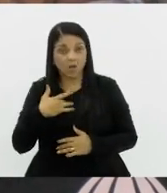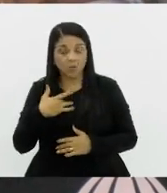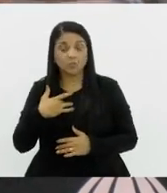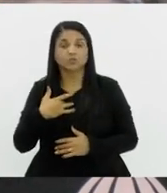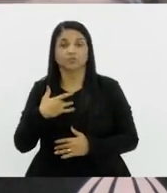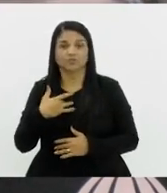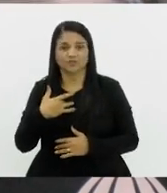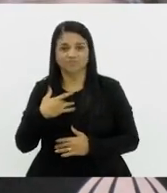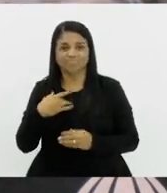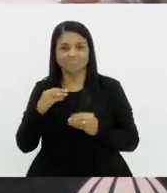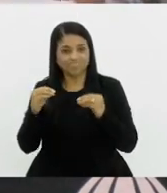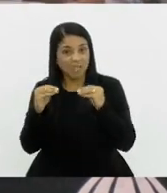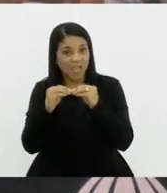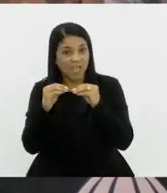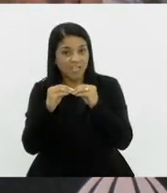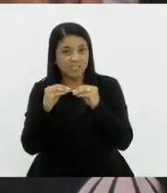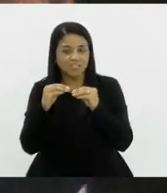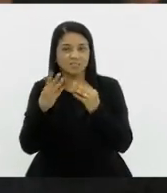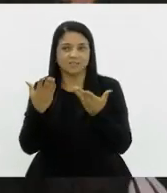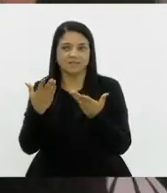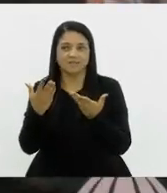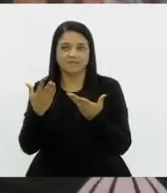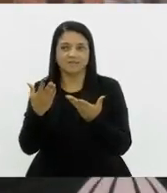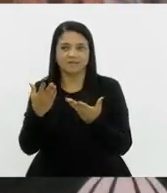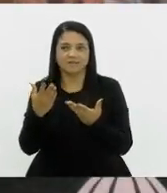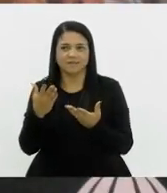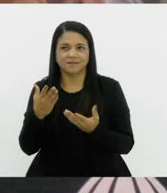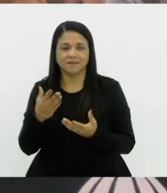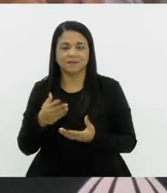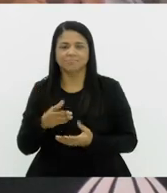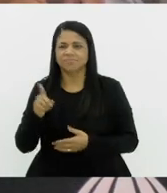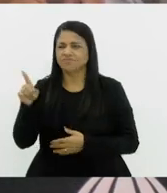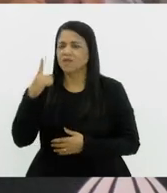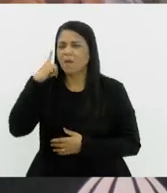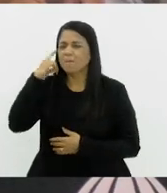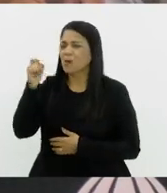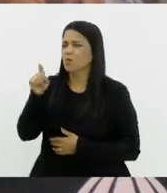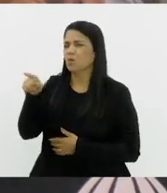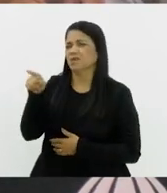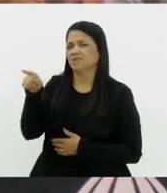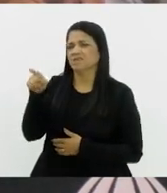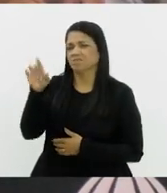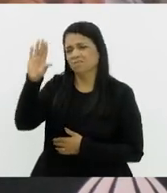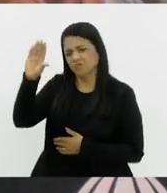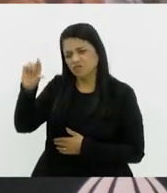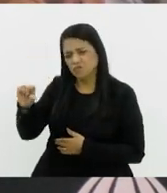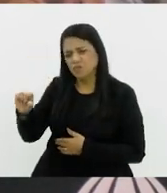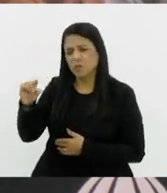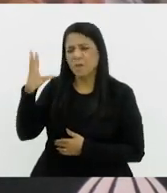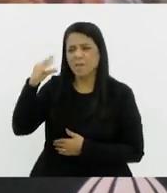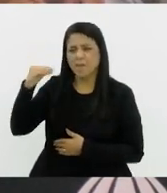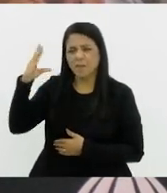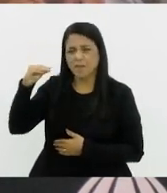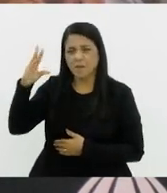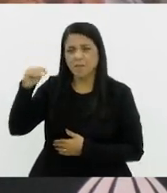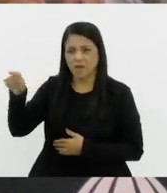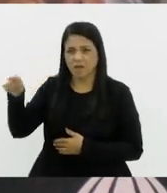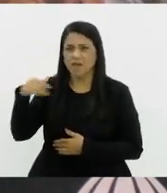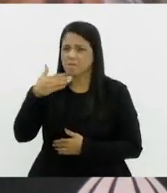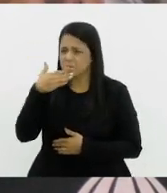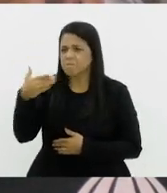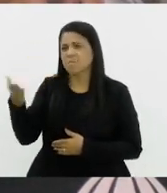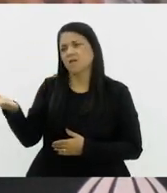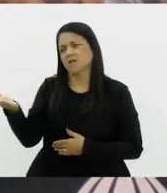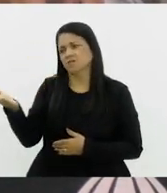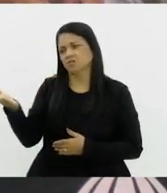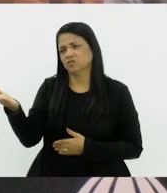extra-auditiva, porque ela interfere. Por favor. Constante, está fazendo barulho aí no canto. Por favor, falar mais baixo. Tá. Ô, Gilma, pede para falar mais baixo,